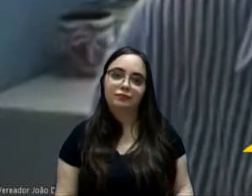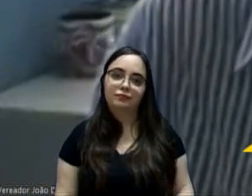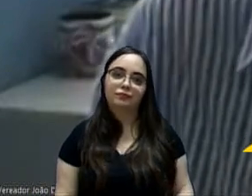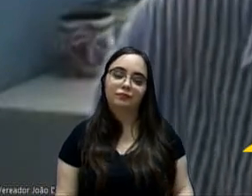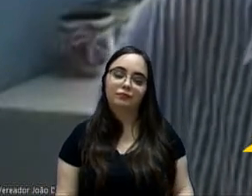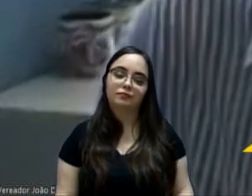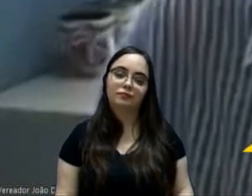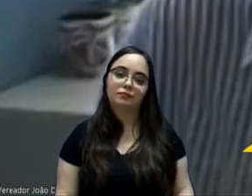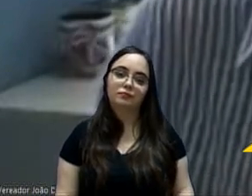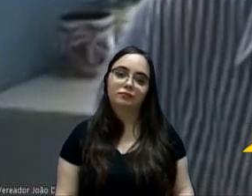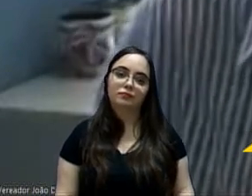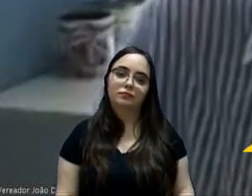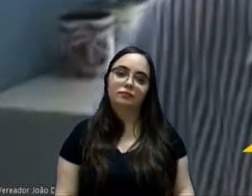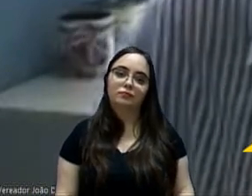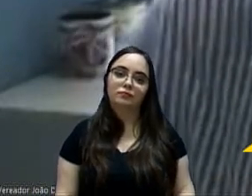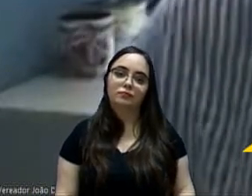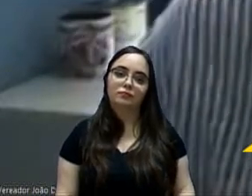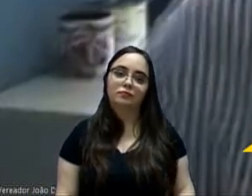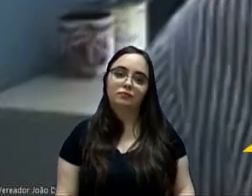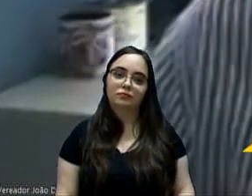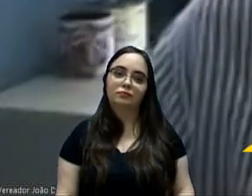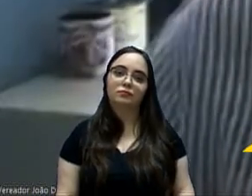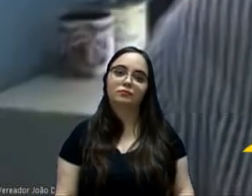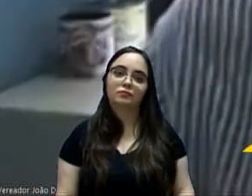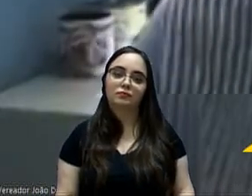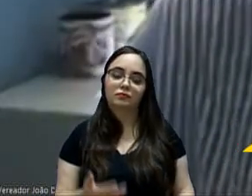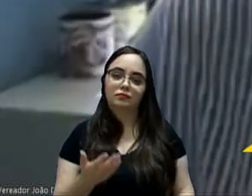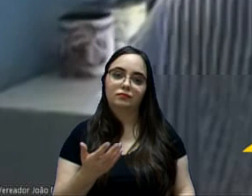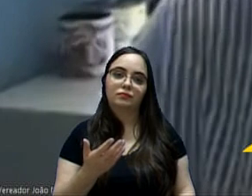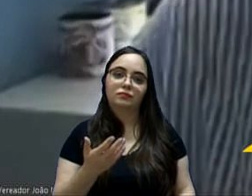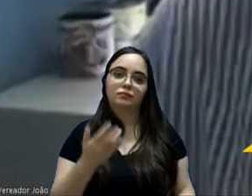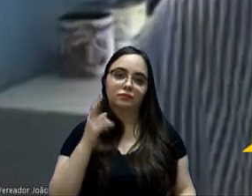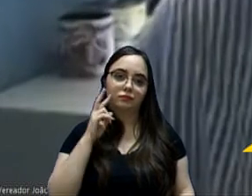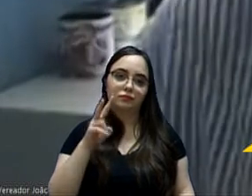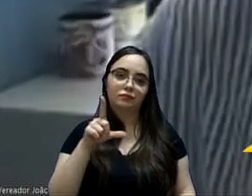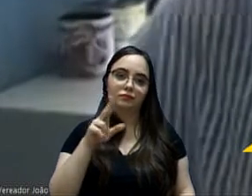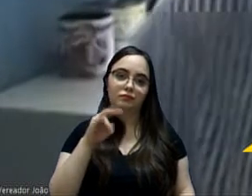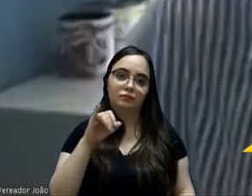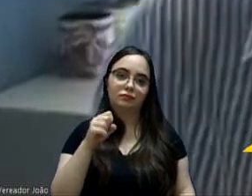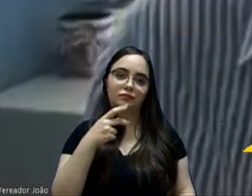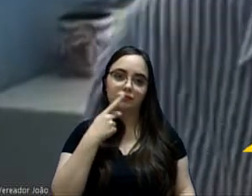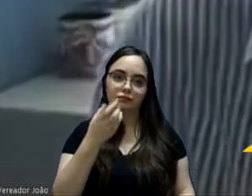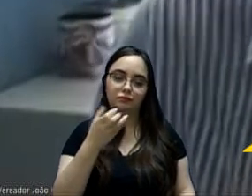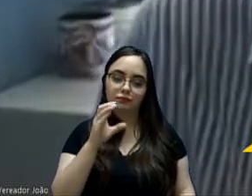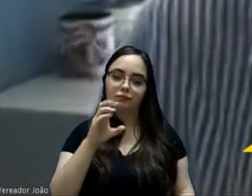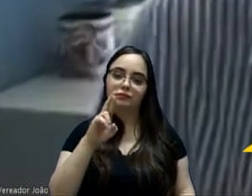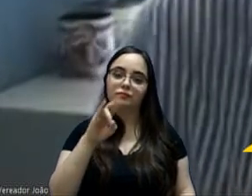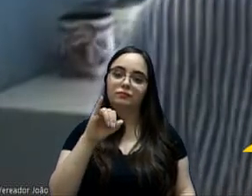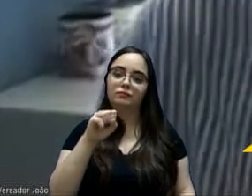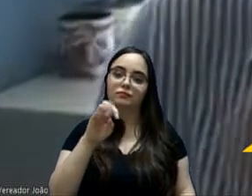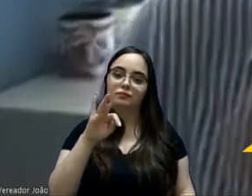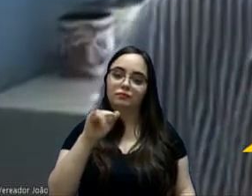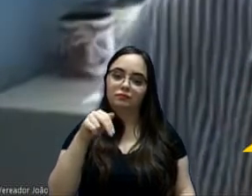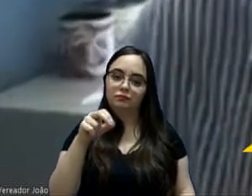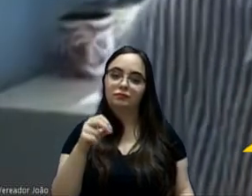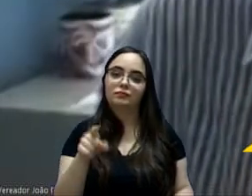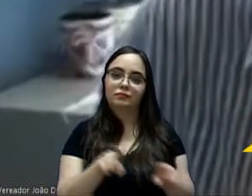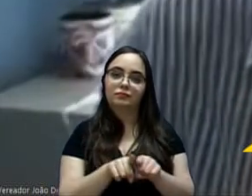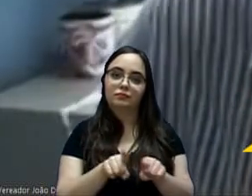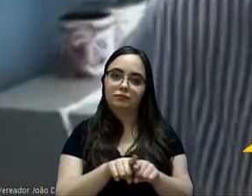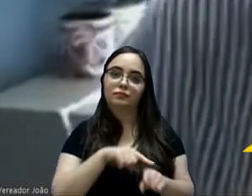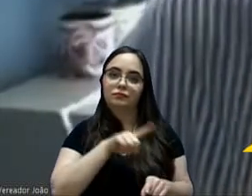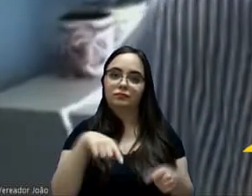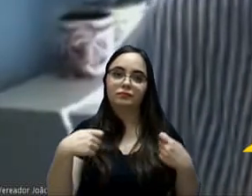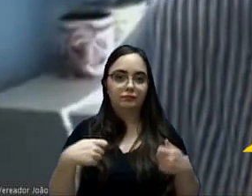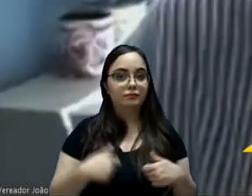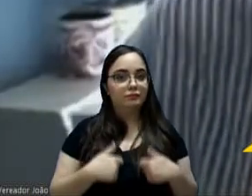de Justiça. Faço questão de destacar isso, não vi o Luiz Santos se manifestar, espero que o Cristiano se manifeste também, mas temos que agir com